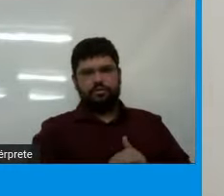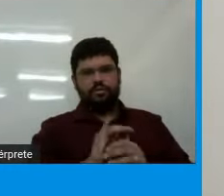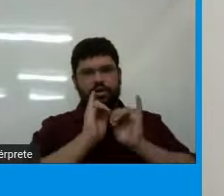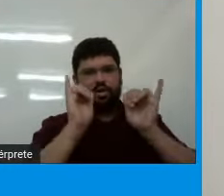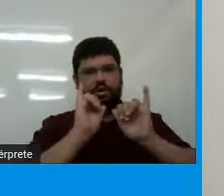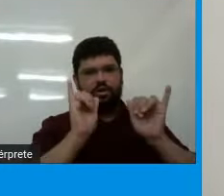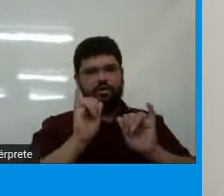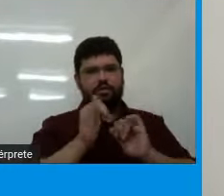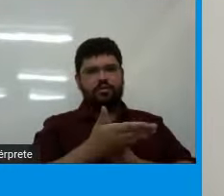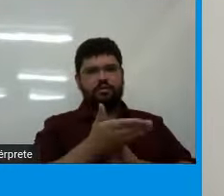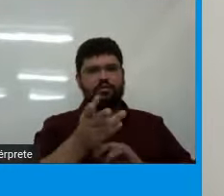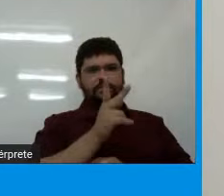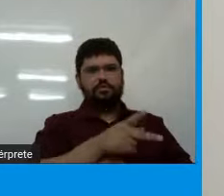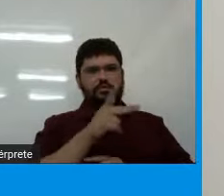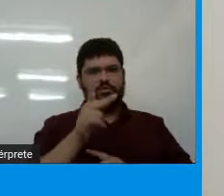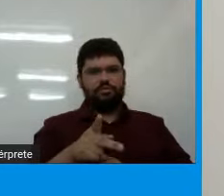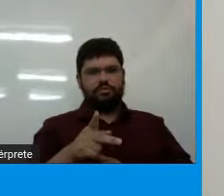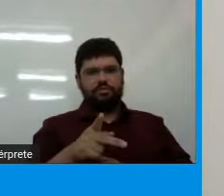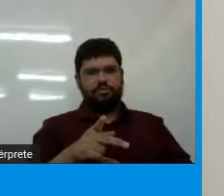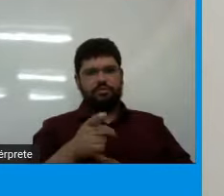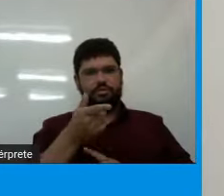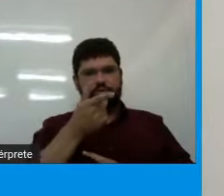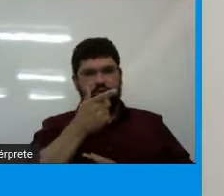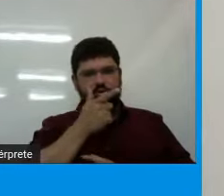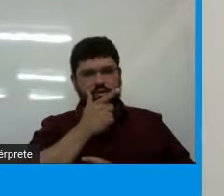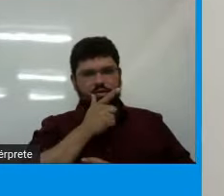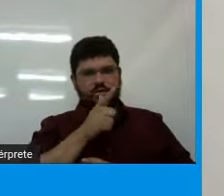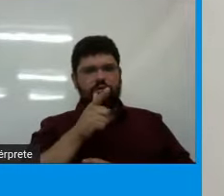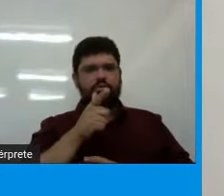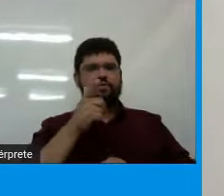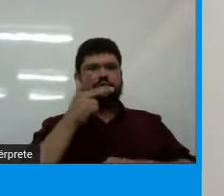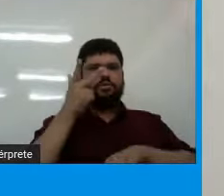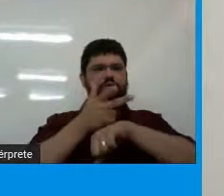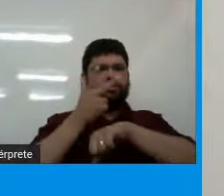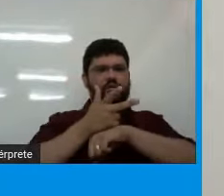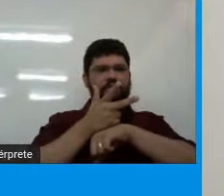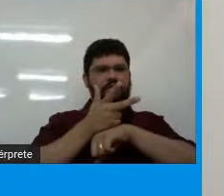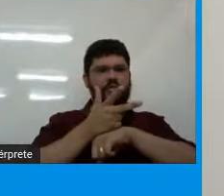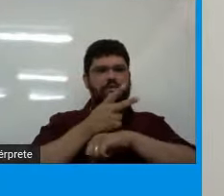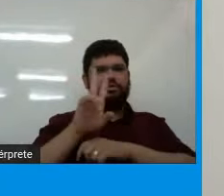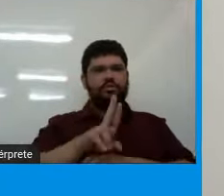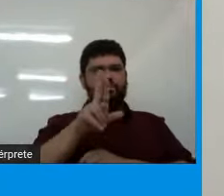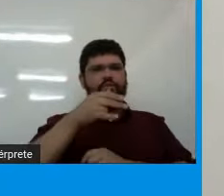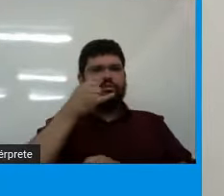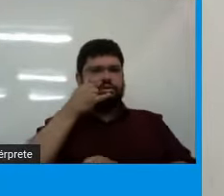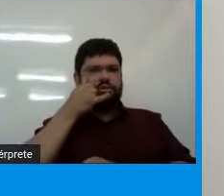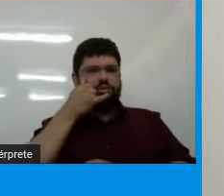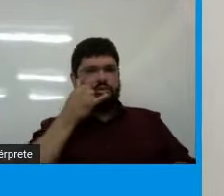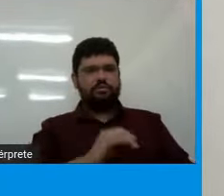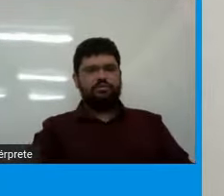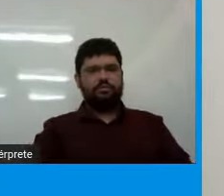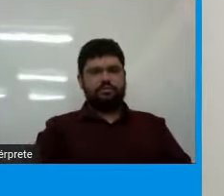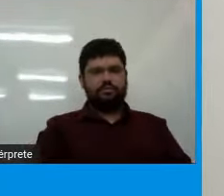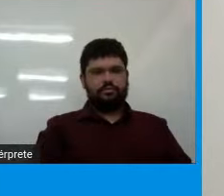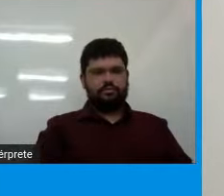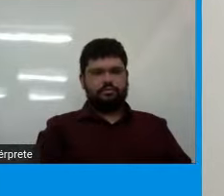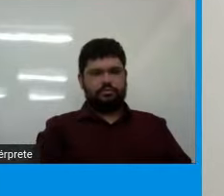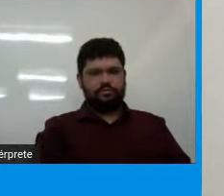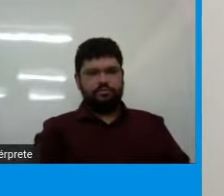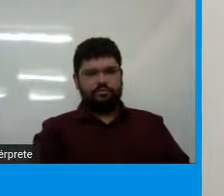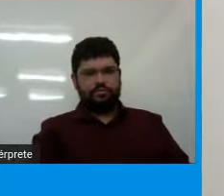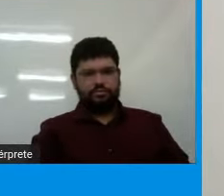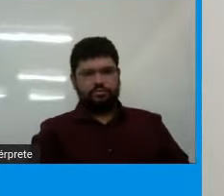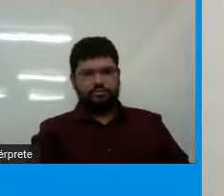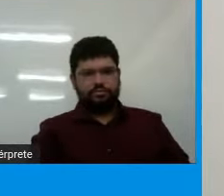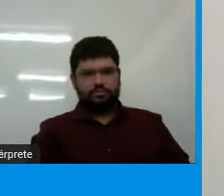que você, professor, consiga produzir vídeos usando somente o celular para seus alunos. Vamos lá? De cara, é importante que